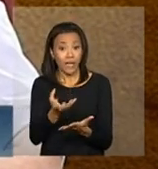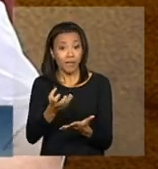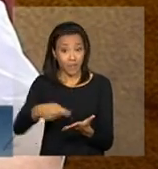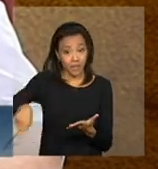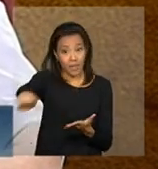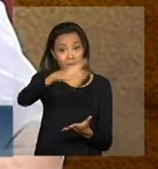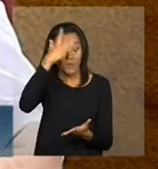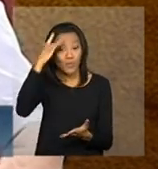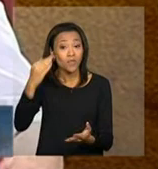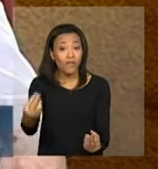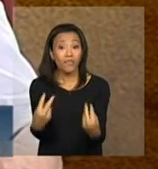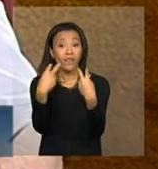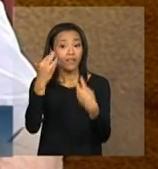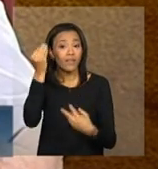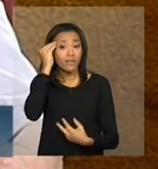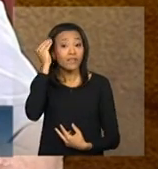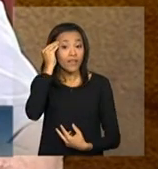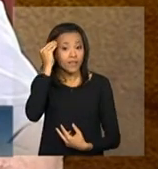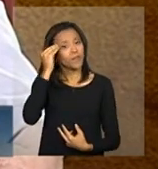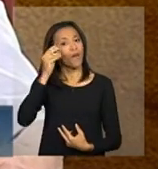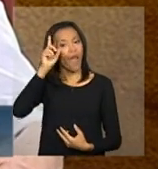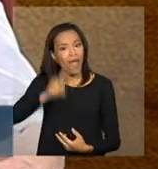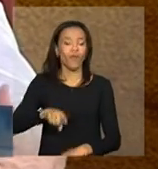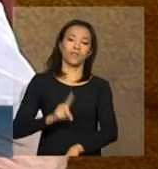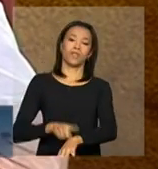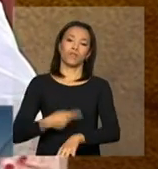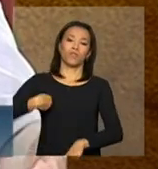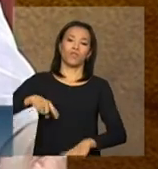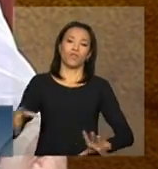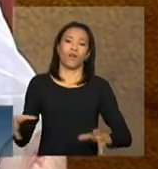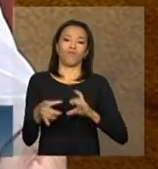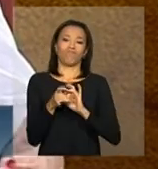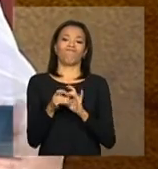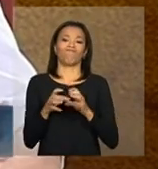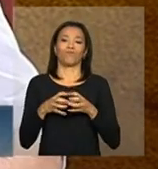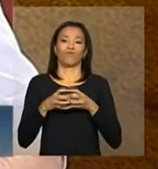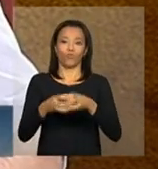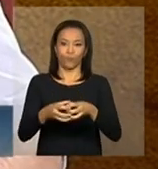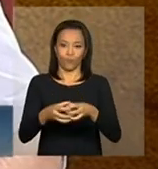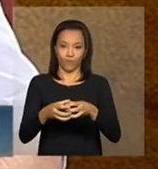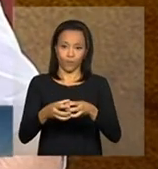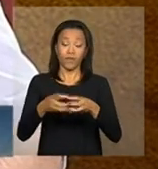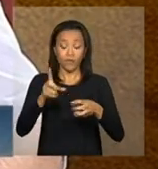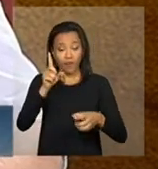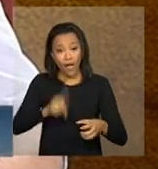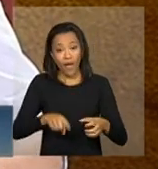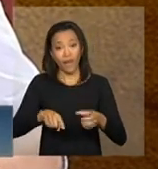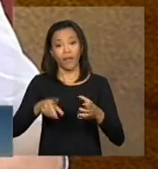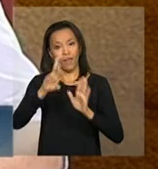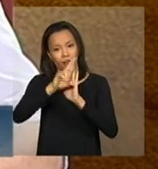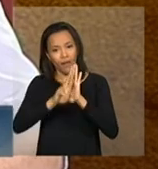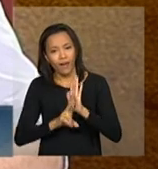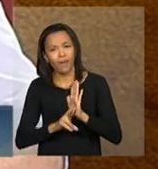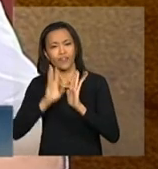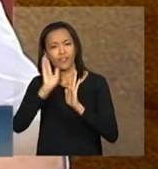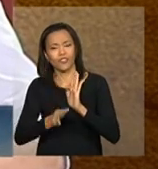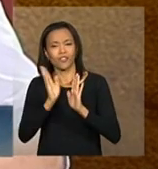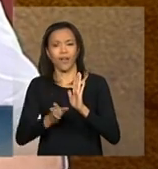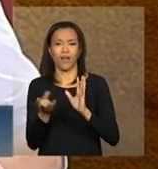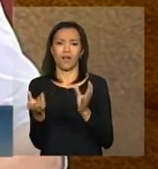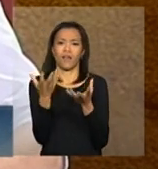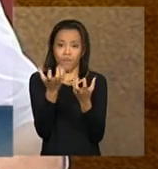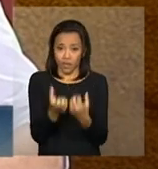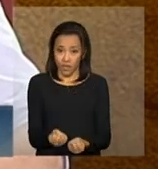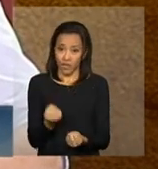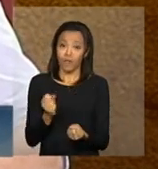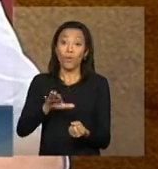fazendo. Então, é o momento da gente se juntar. Então, foi por isso que medidas nesse sentido já foram adotadas quando